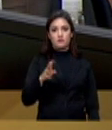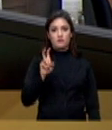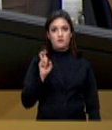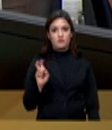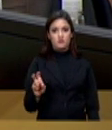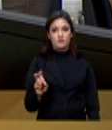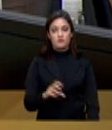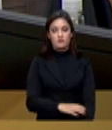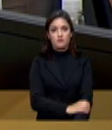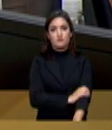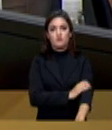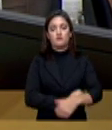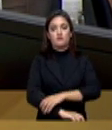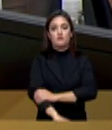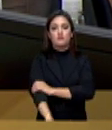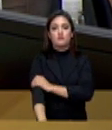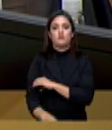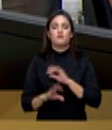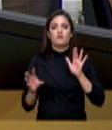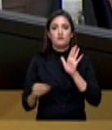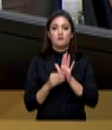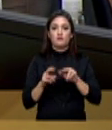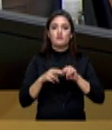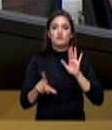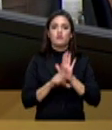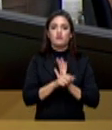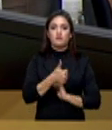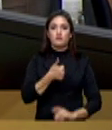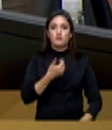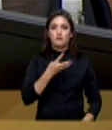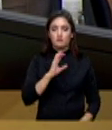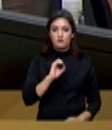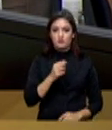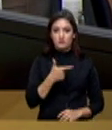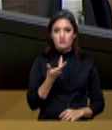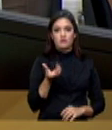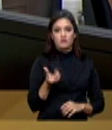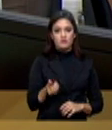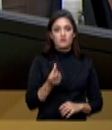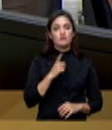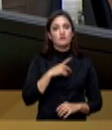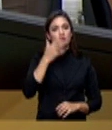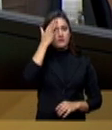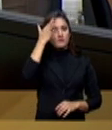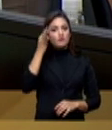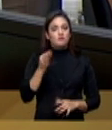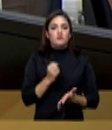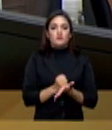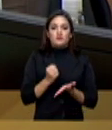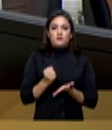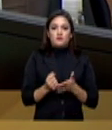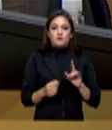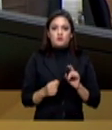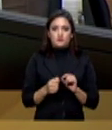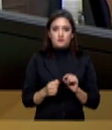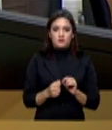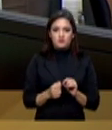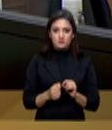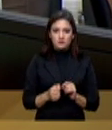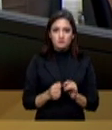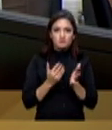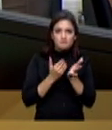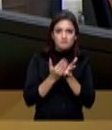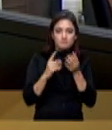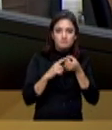11445 incluído pela lei 14026 a fim de compreender que o contrato exposto no